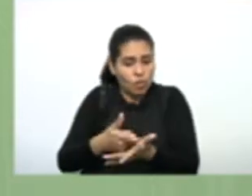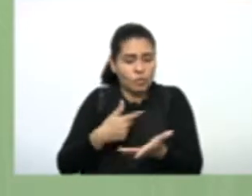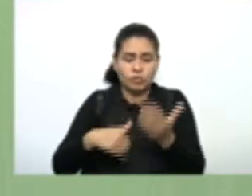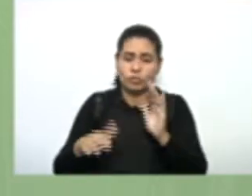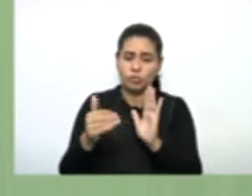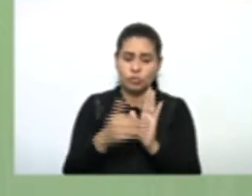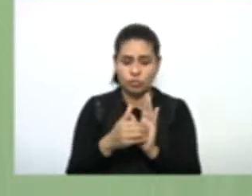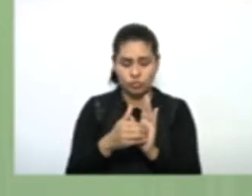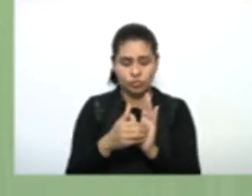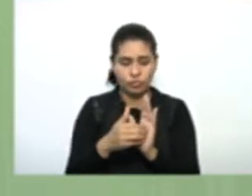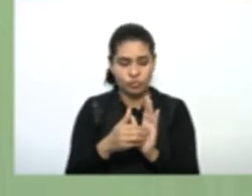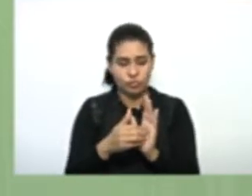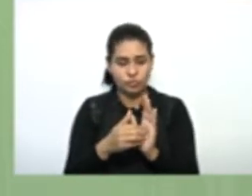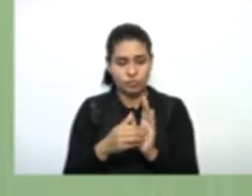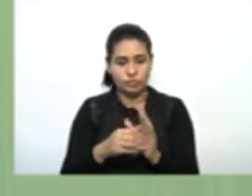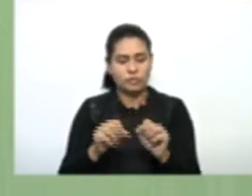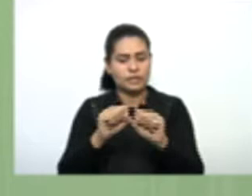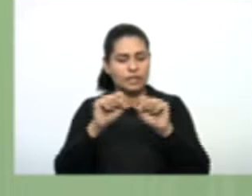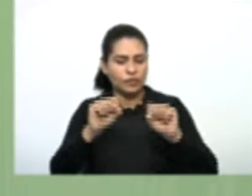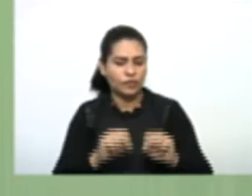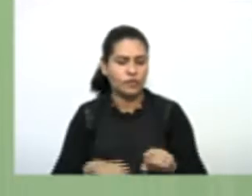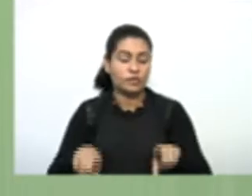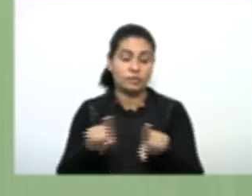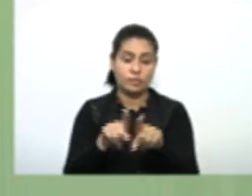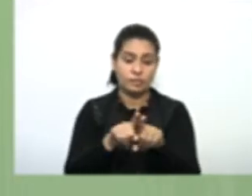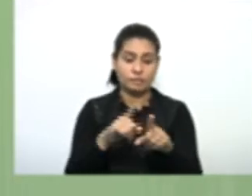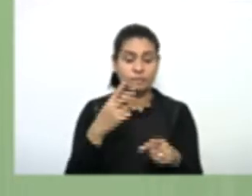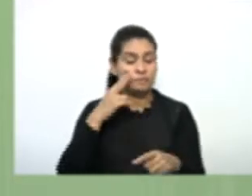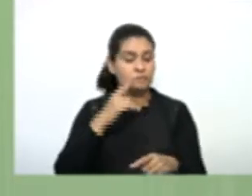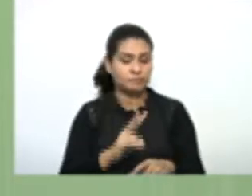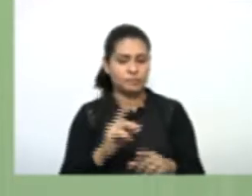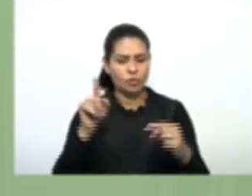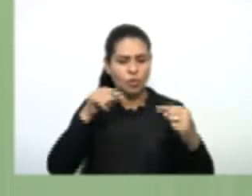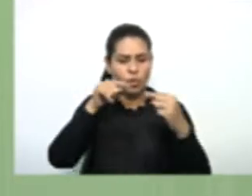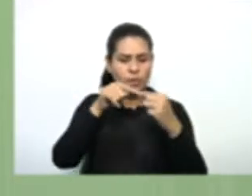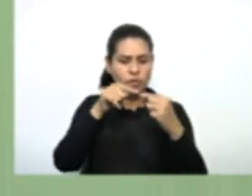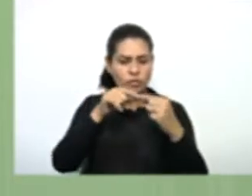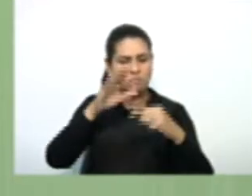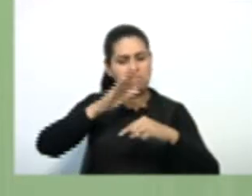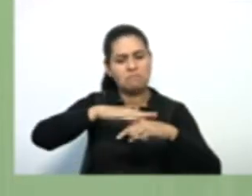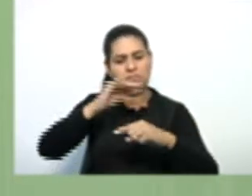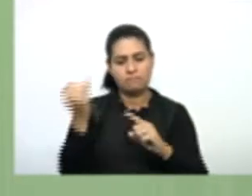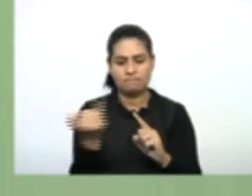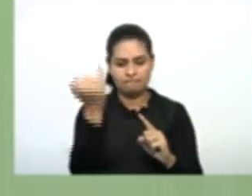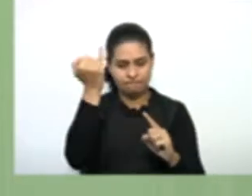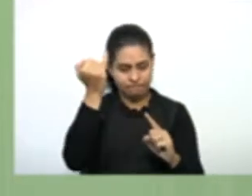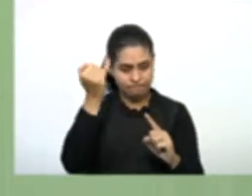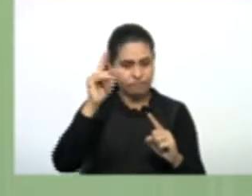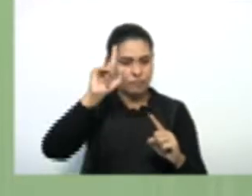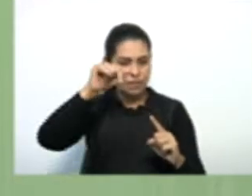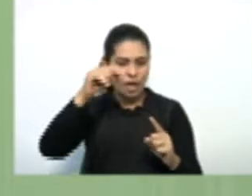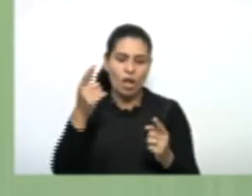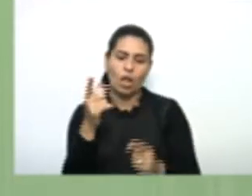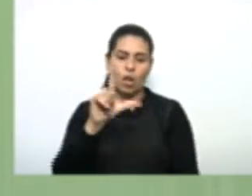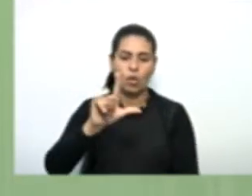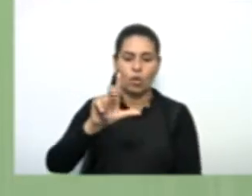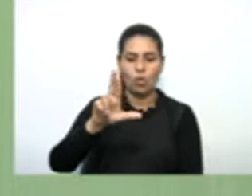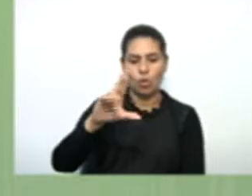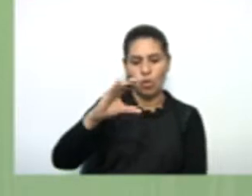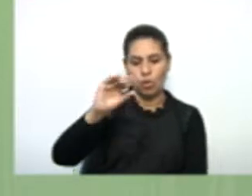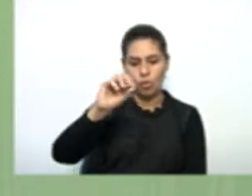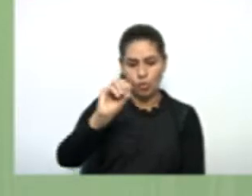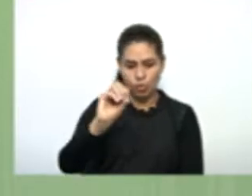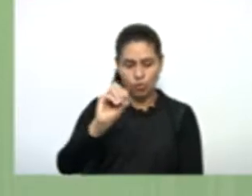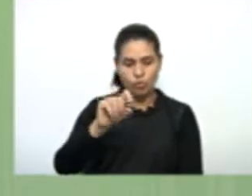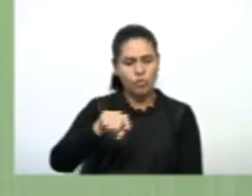e serviços. Esse sistema é voltado para alcançar uma meta muito específica, e essa meta é o lucro. Eu